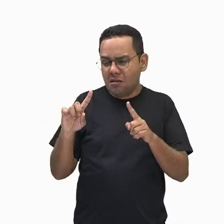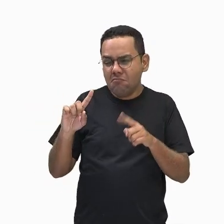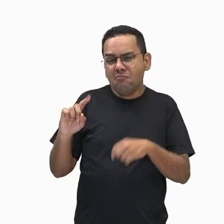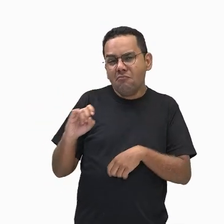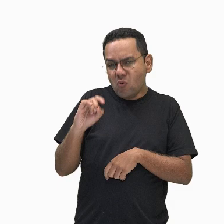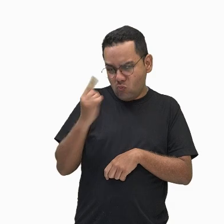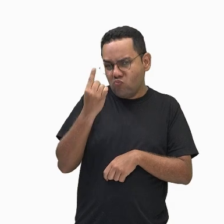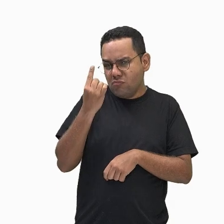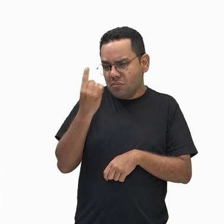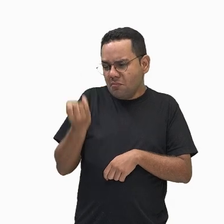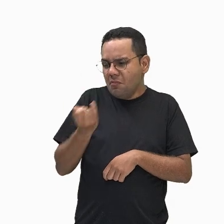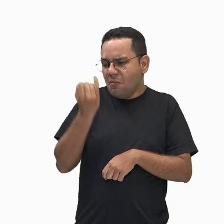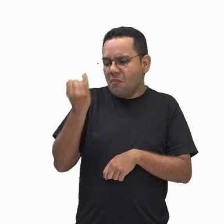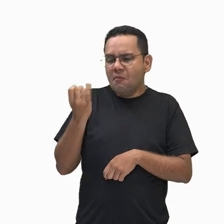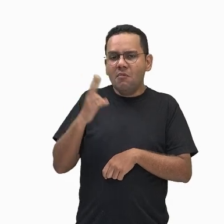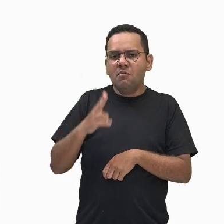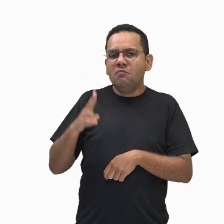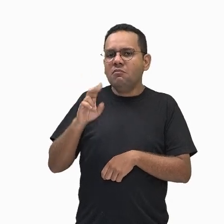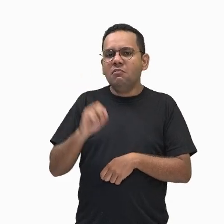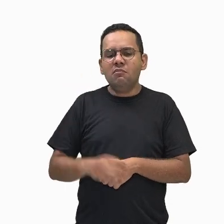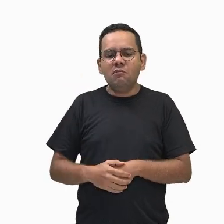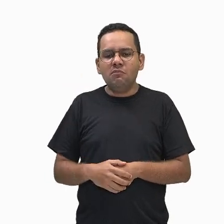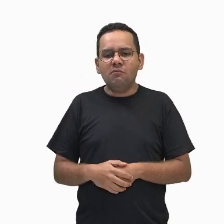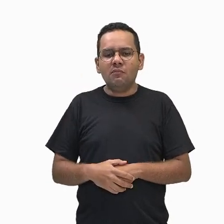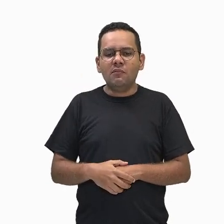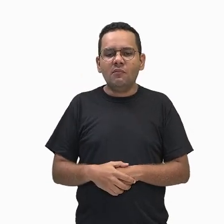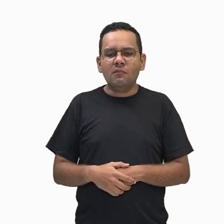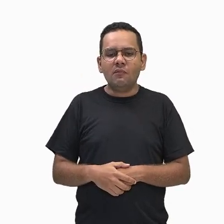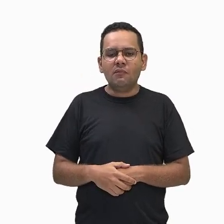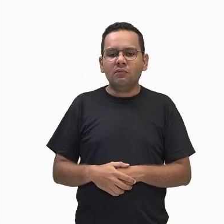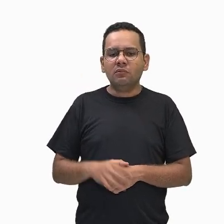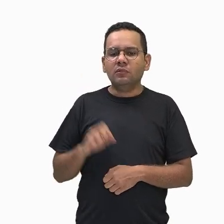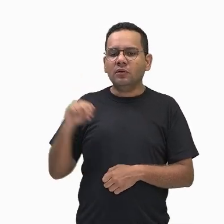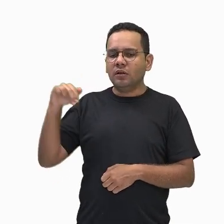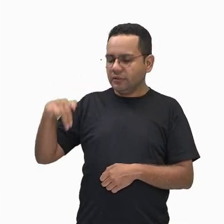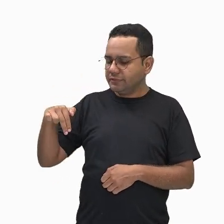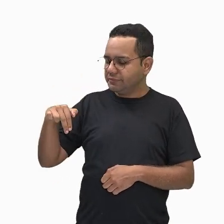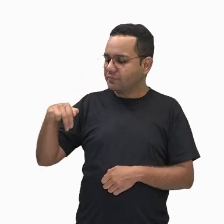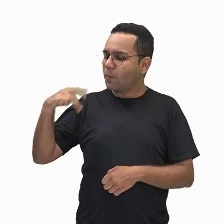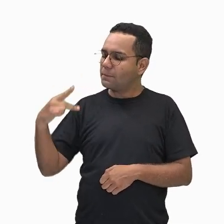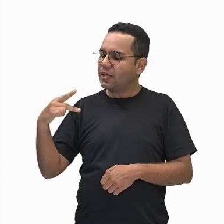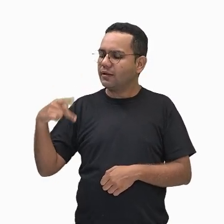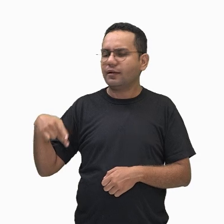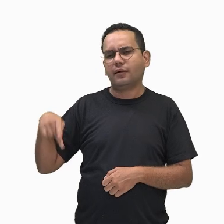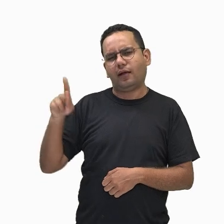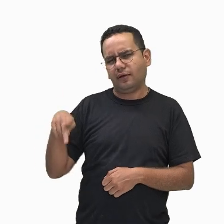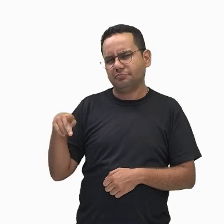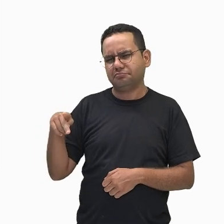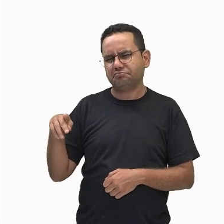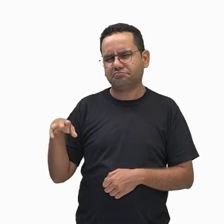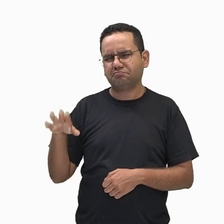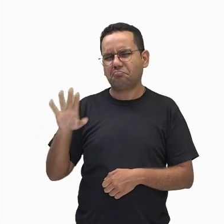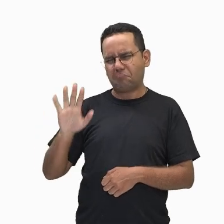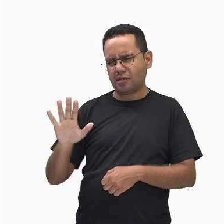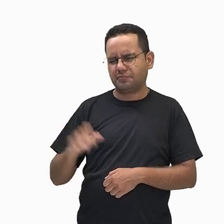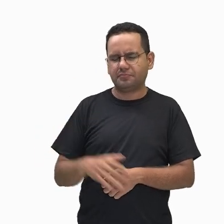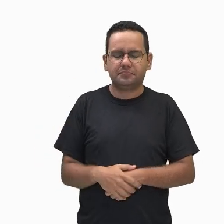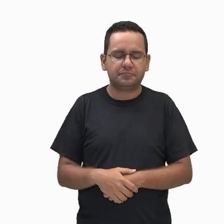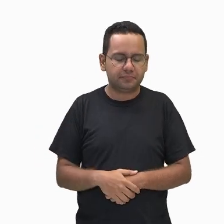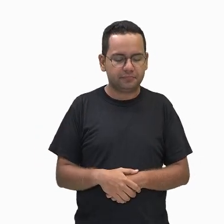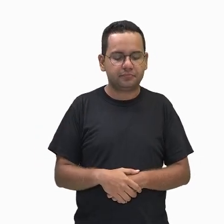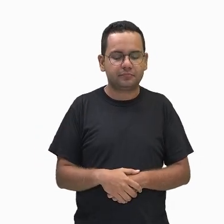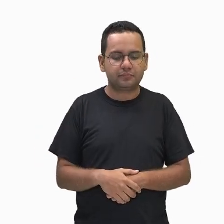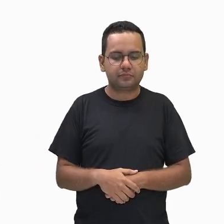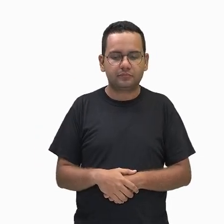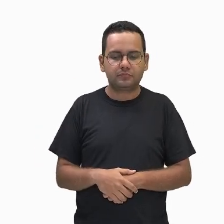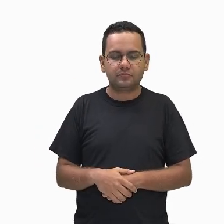utilizado na agricultura chamado de NPK. Professor Vinícius, por que será que esse elemento,